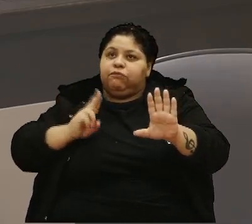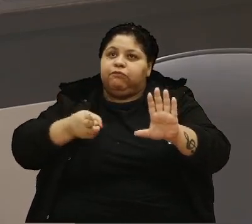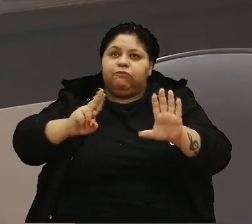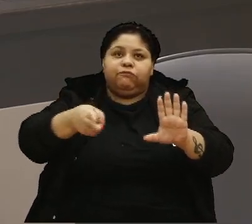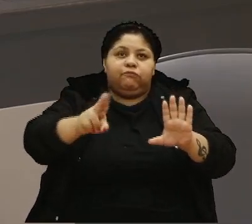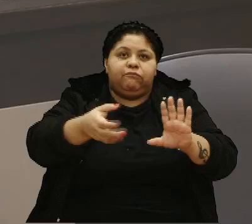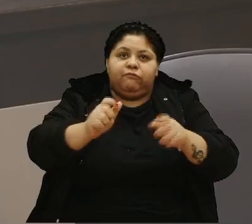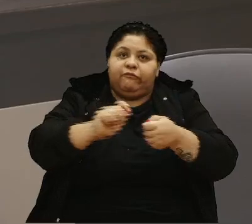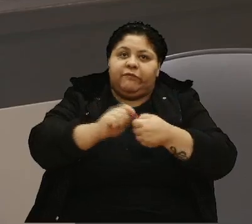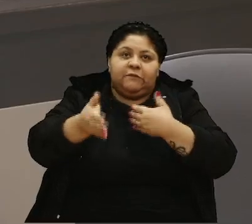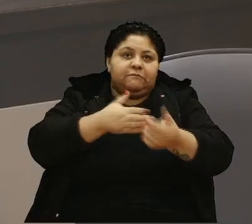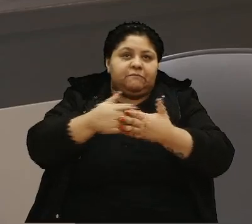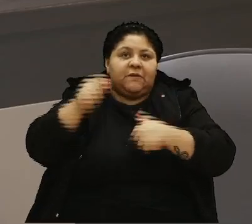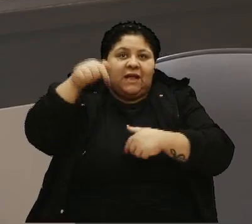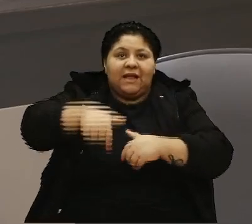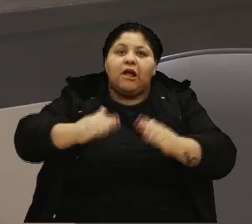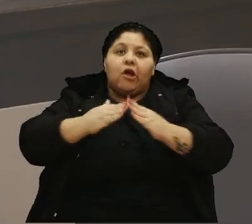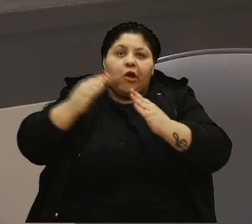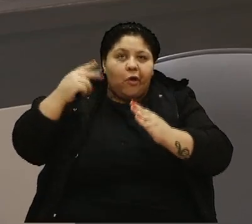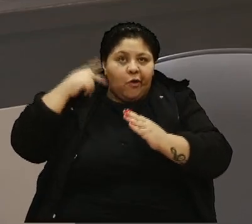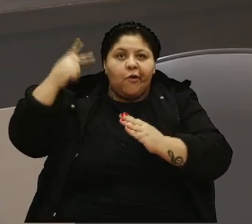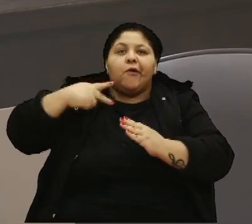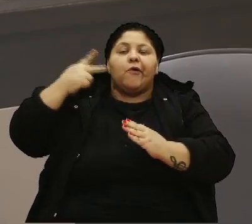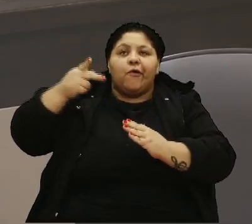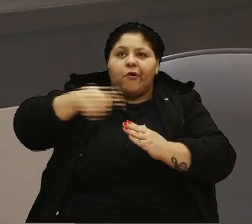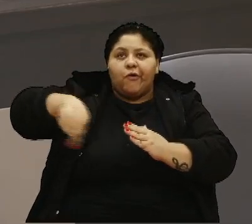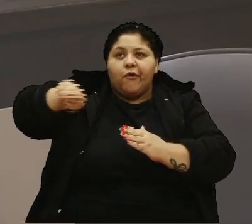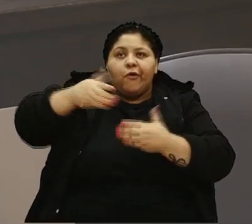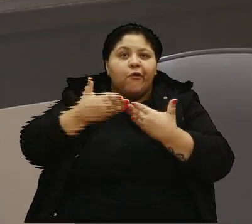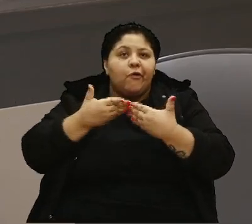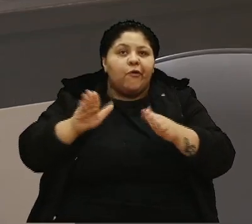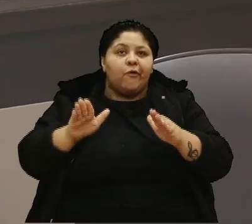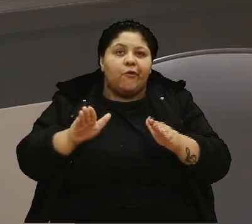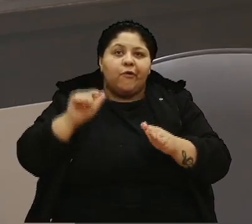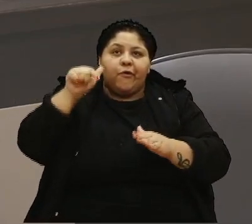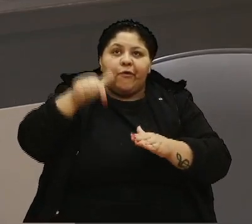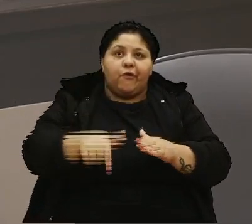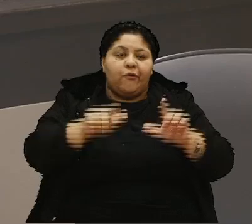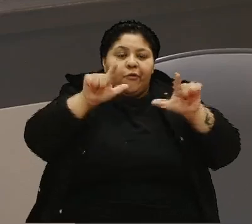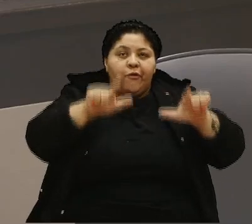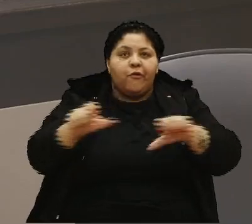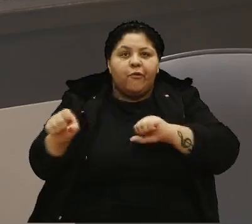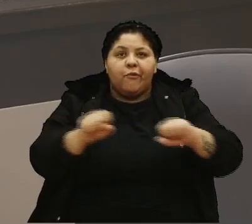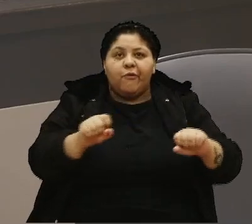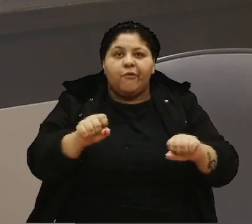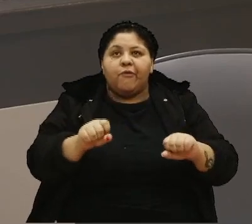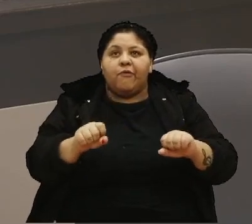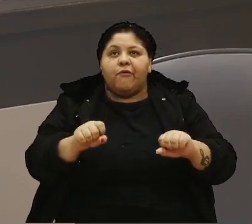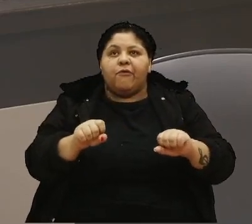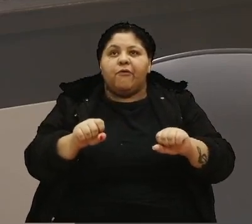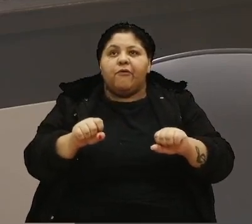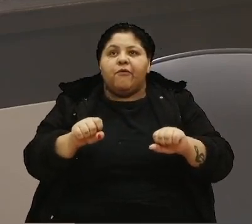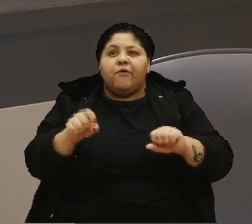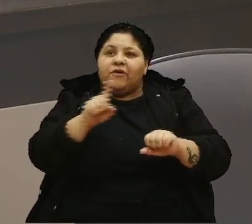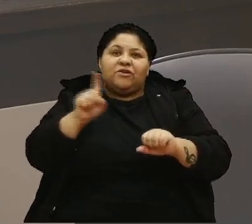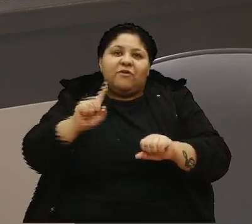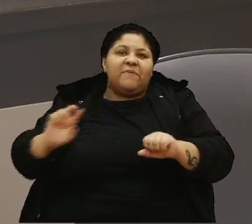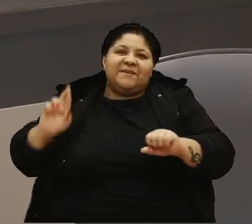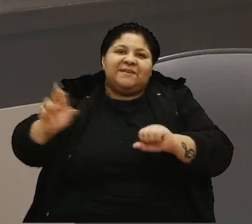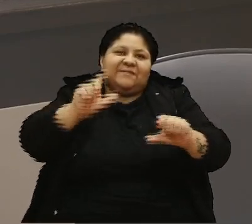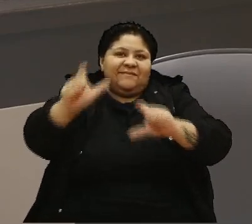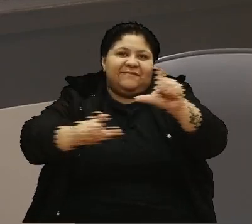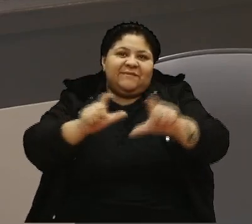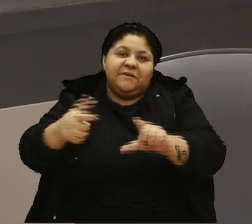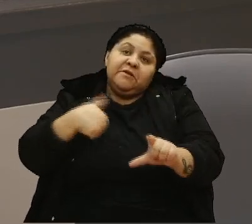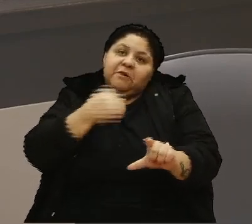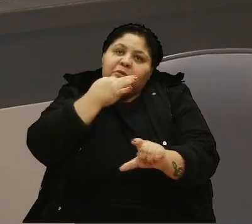judicial e faz o que tem para fazer. Mas aqui é uma casa política e se a gente abrir mão de espaço, de poder, a gente vai estar deixando de representar as pessoas, na